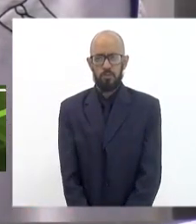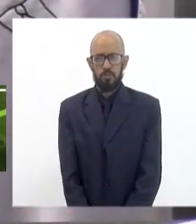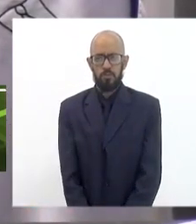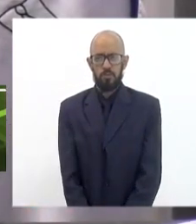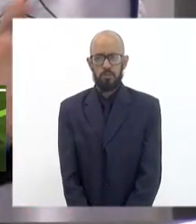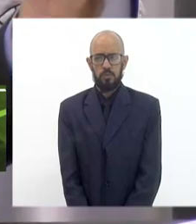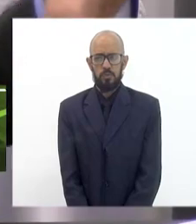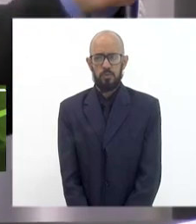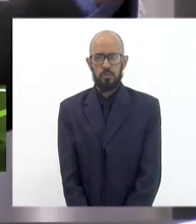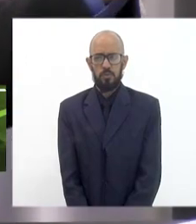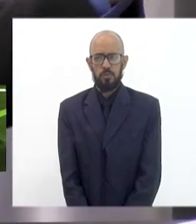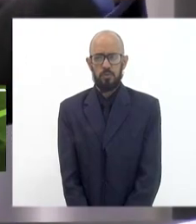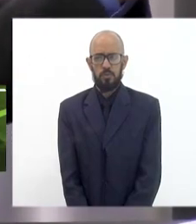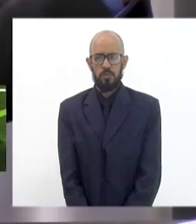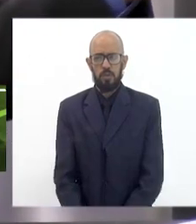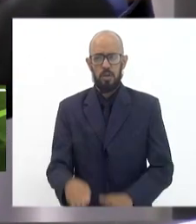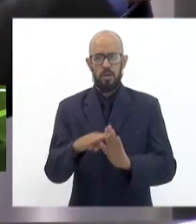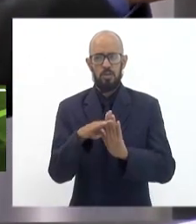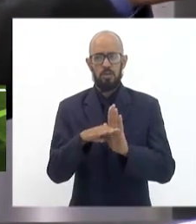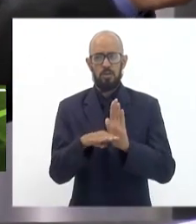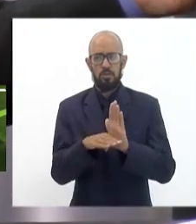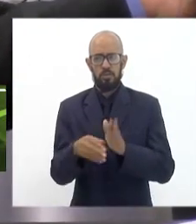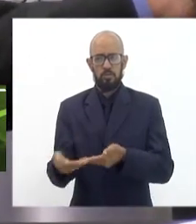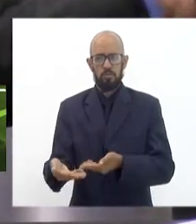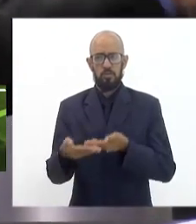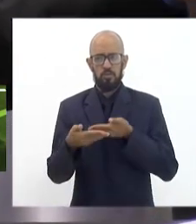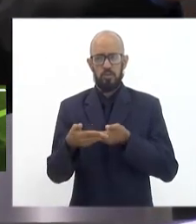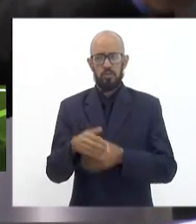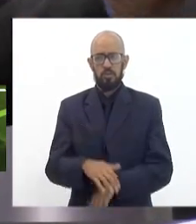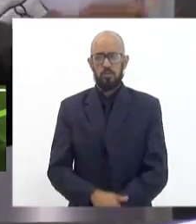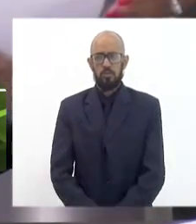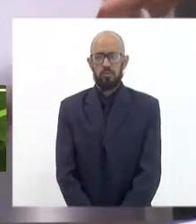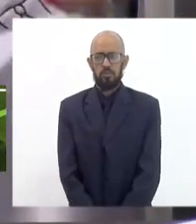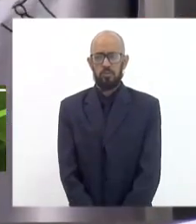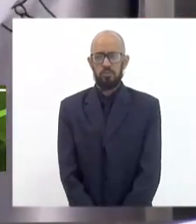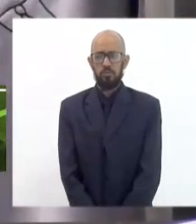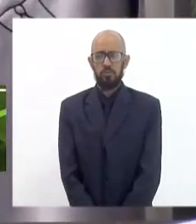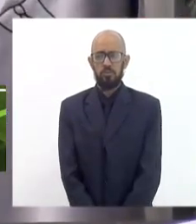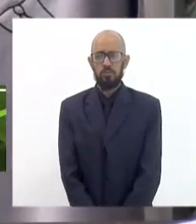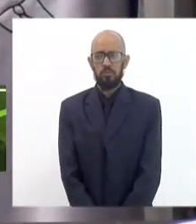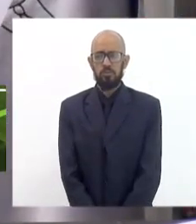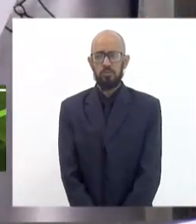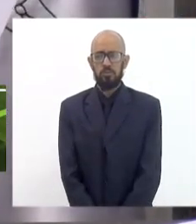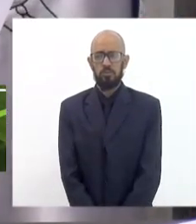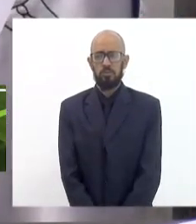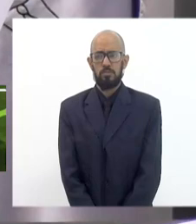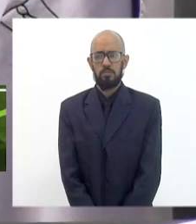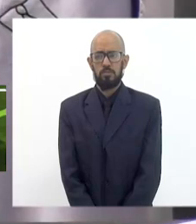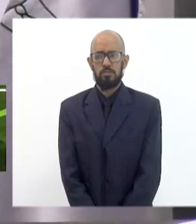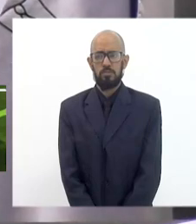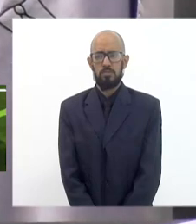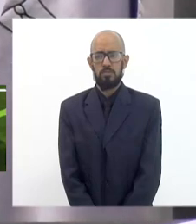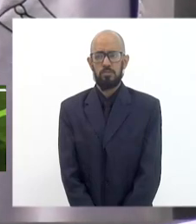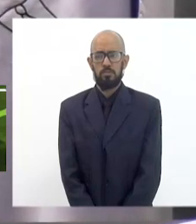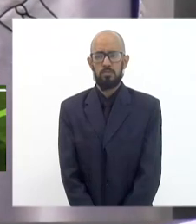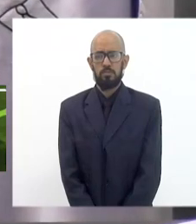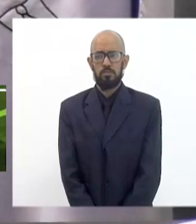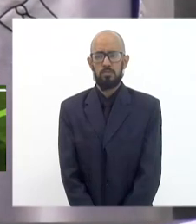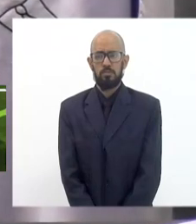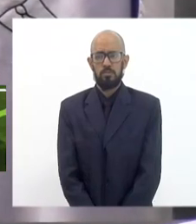da lista dos convidados o Monteiro o